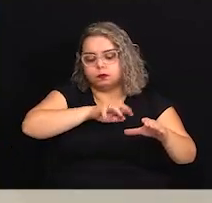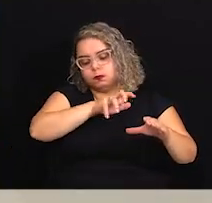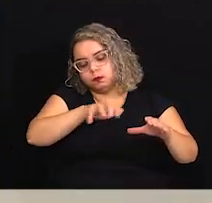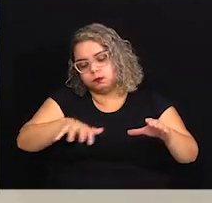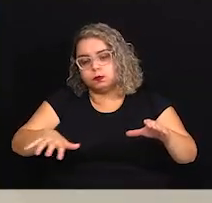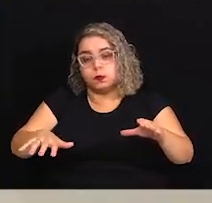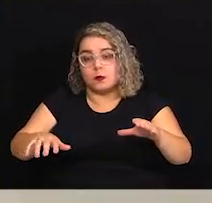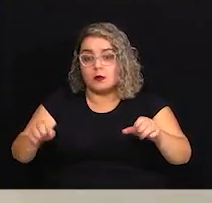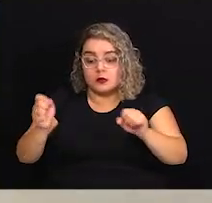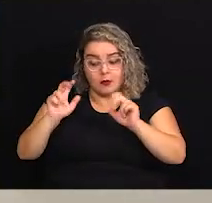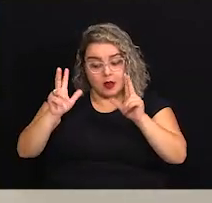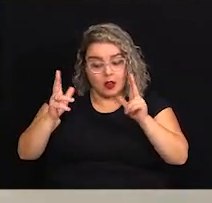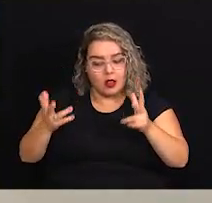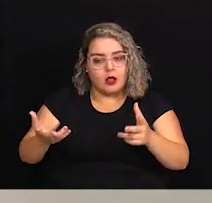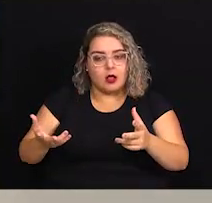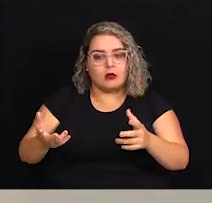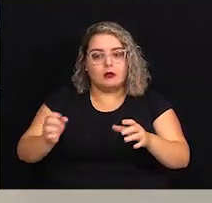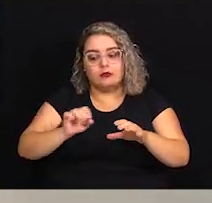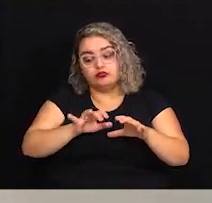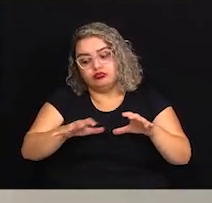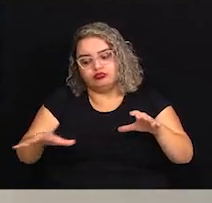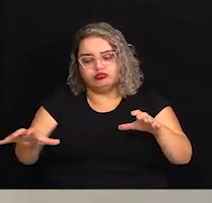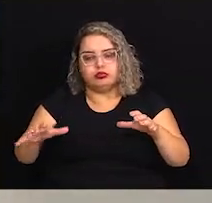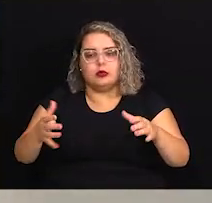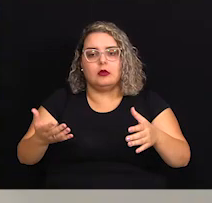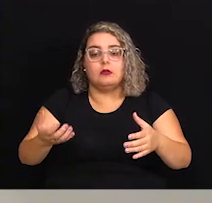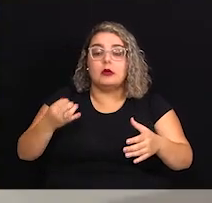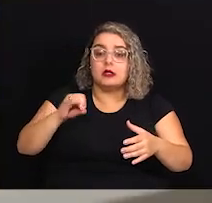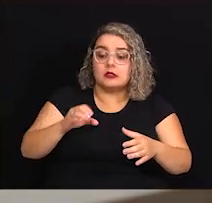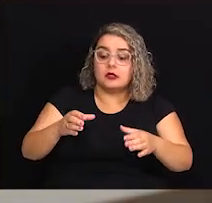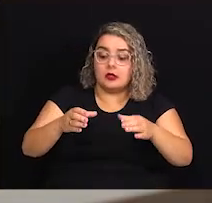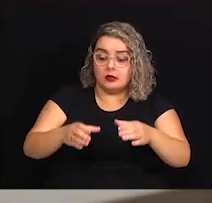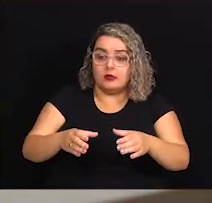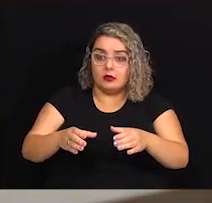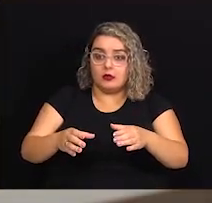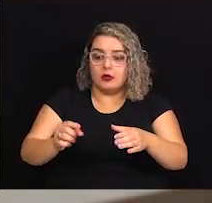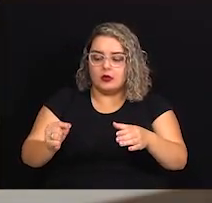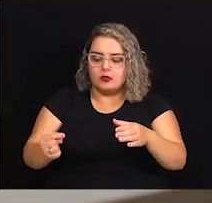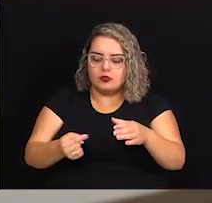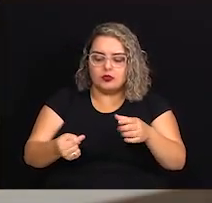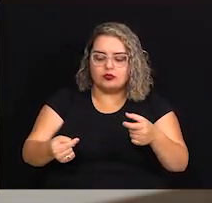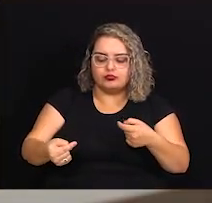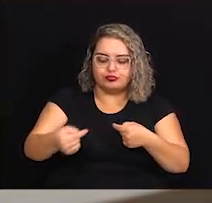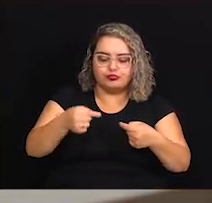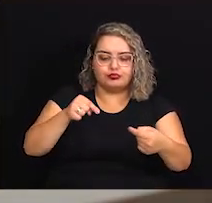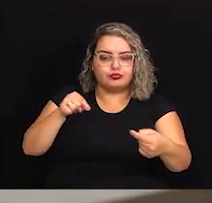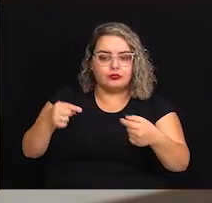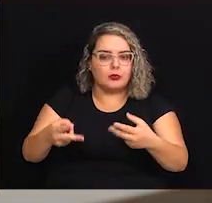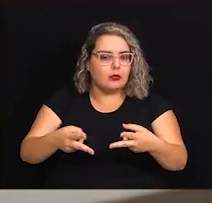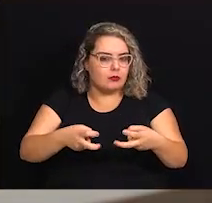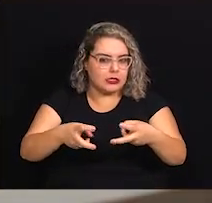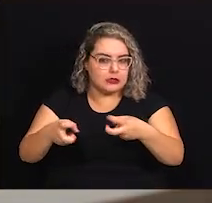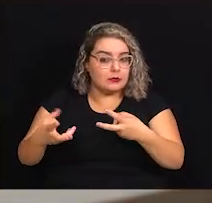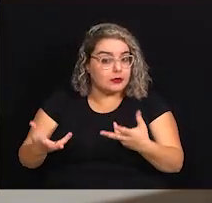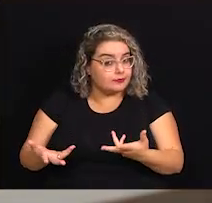a água a gente está sempre atento, porque está saindo muita água. Mas se a sua caixa d'água tiver furinhos, você vai